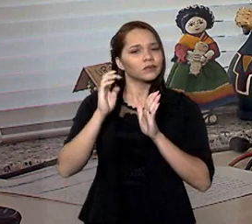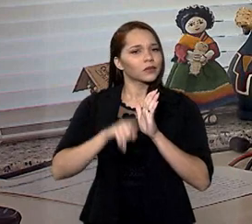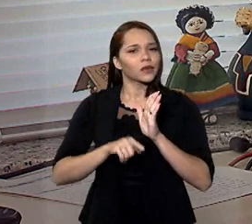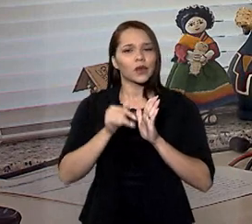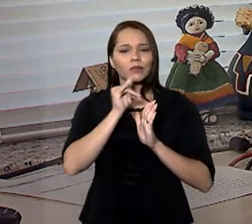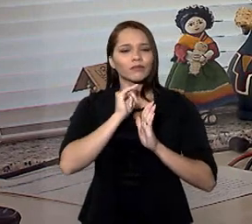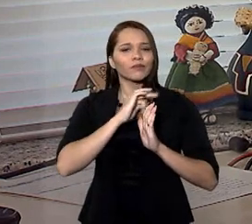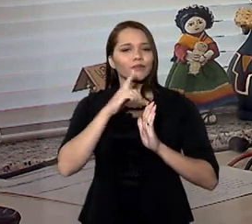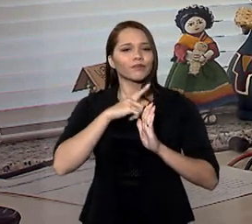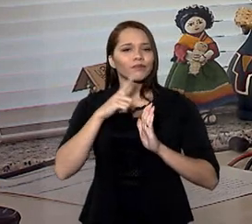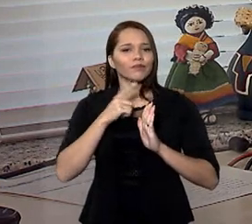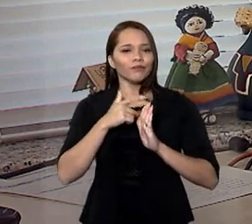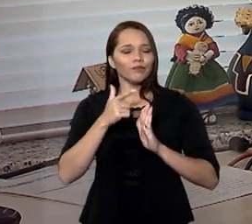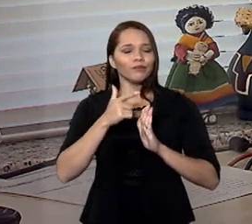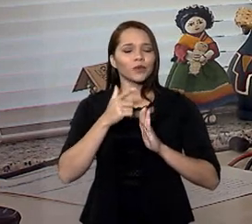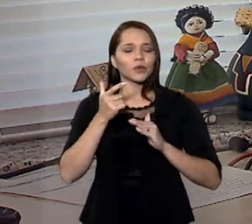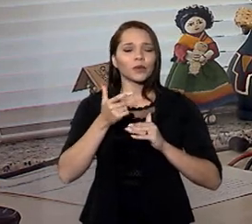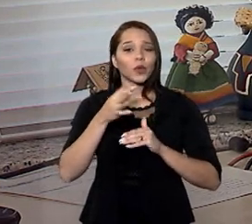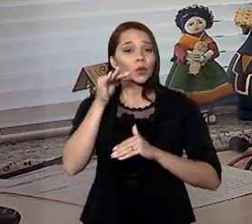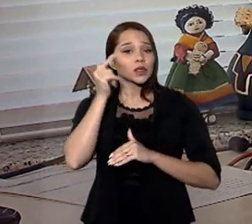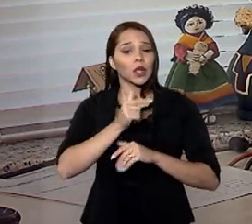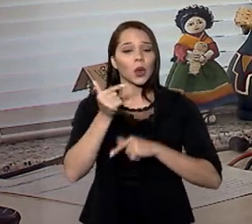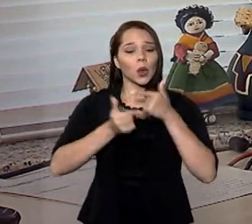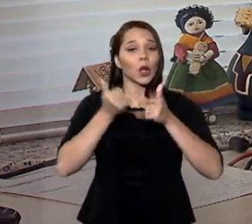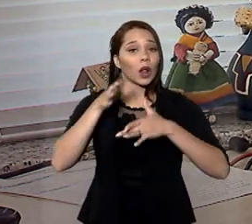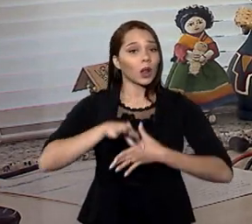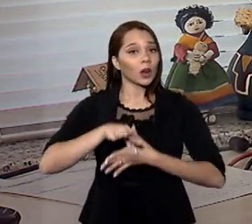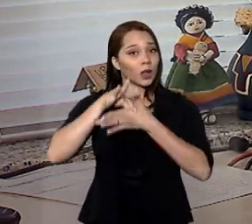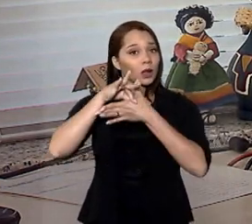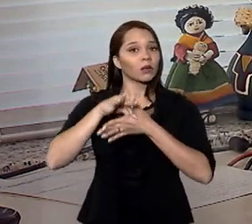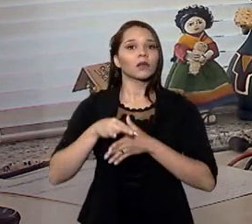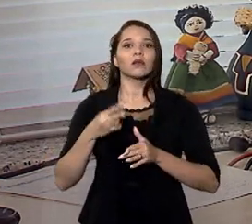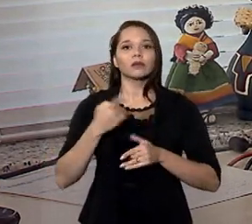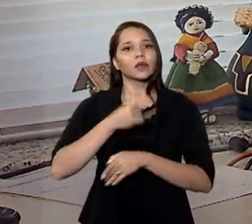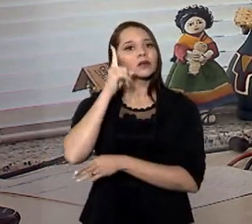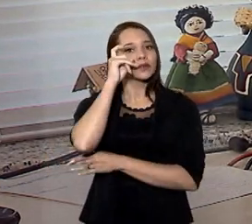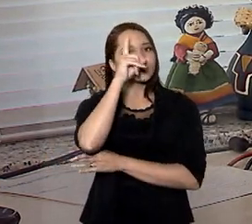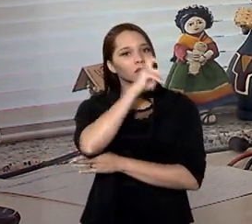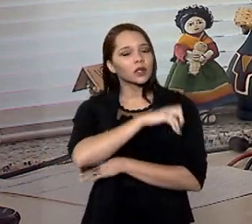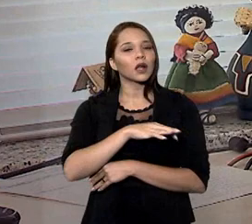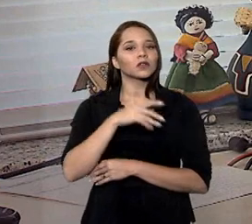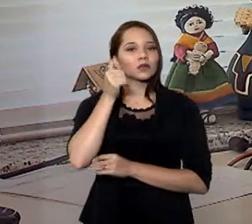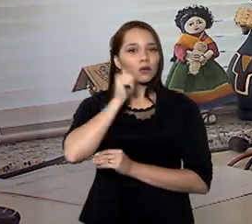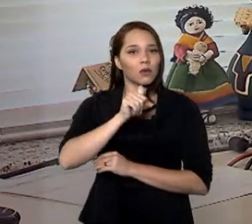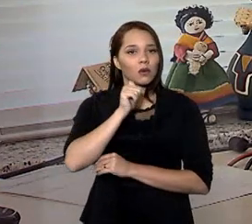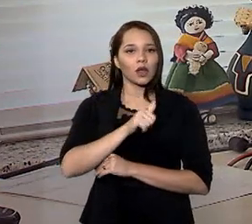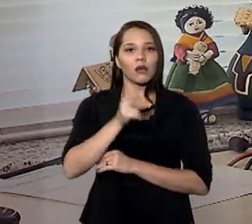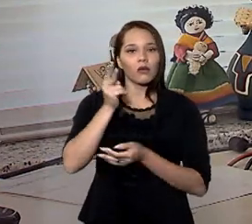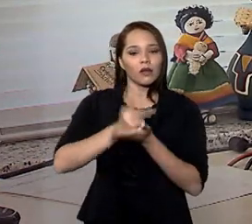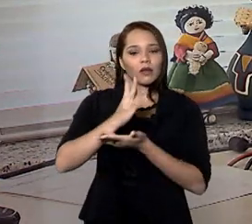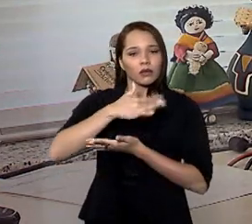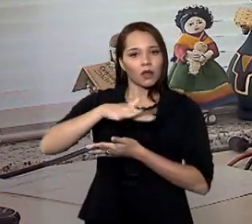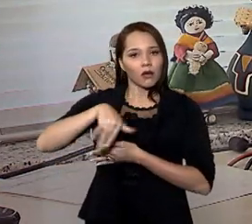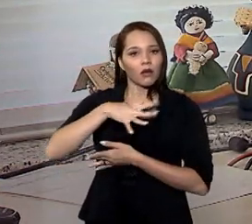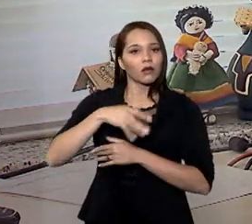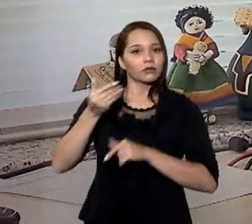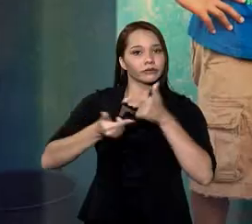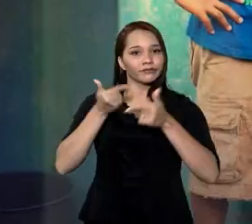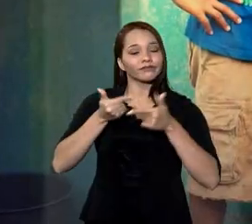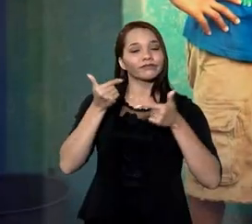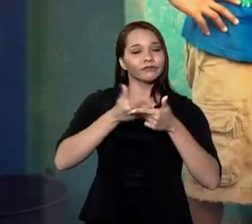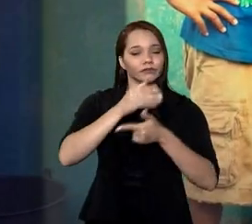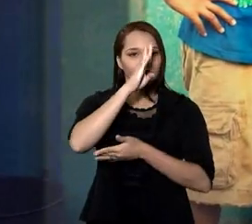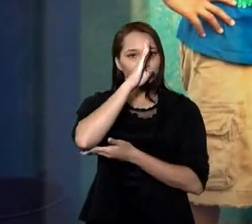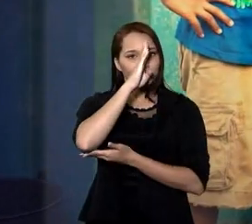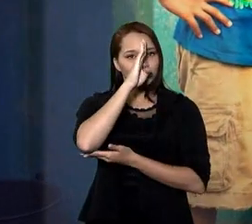ocupar cargos de liderança barreiras para estar no mercado de trabalho principalmente quando